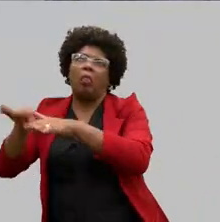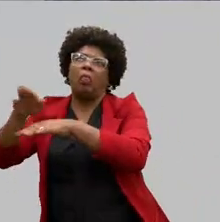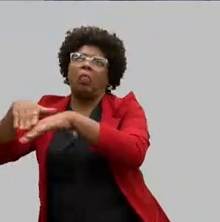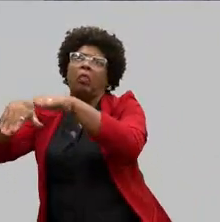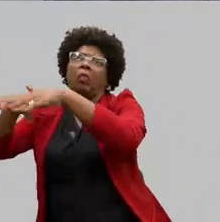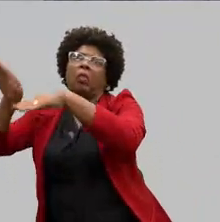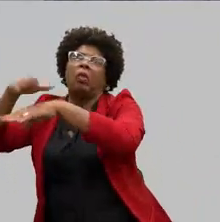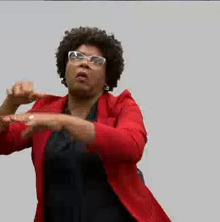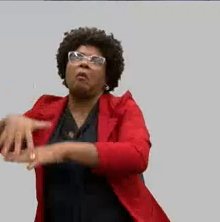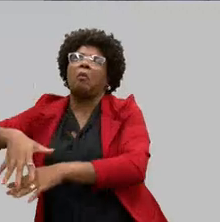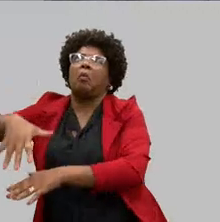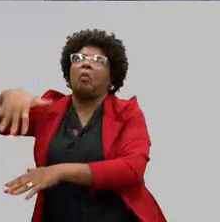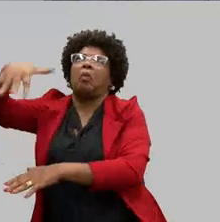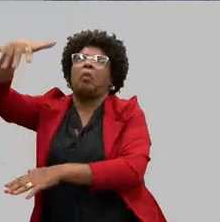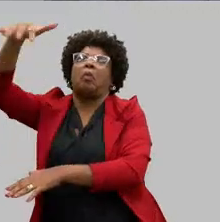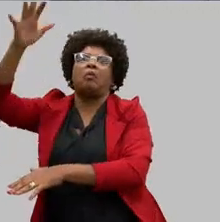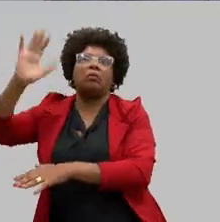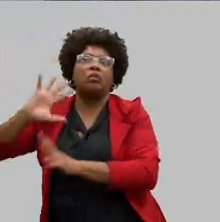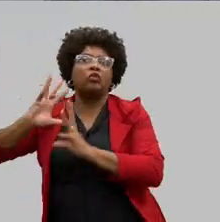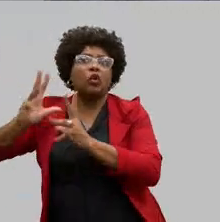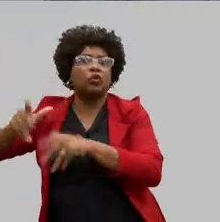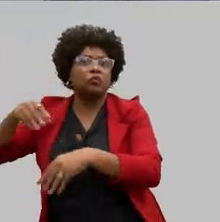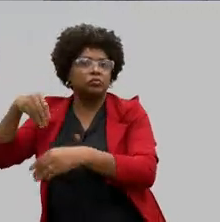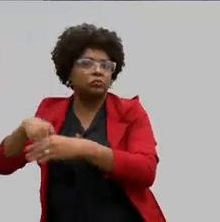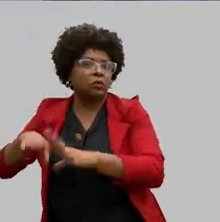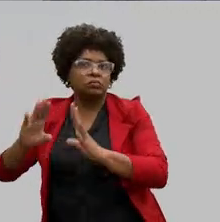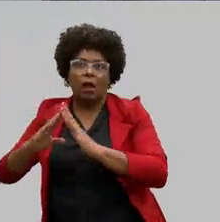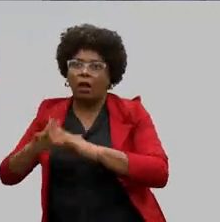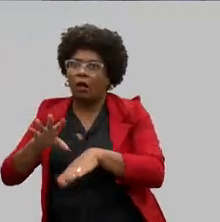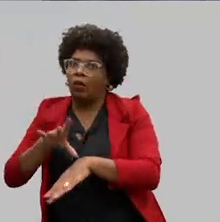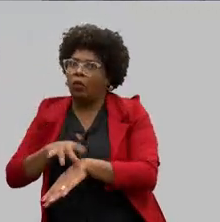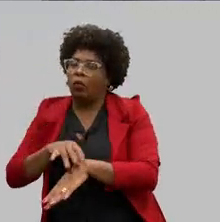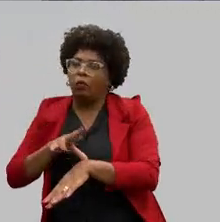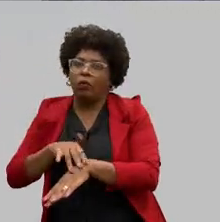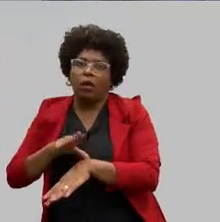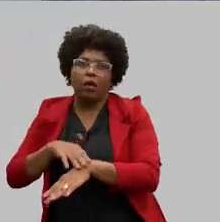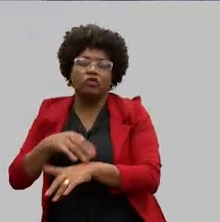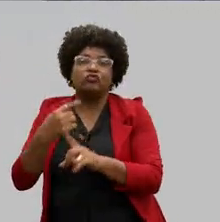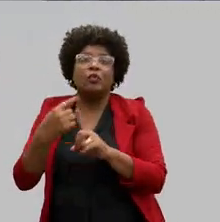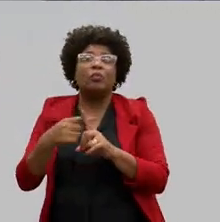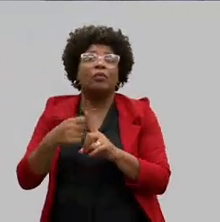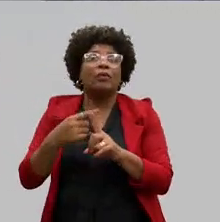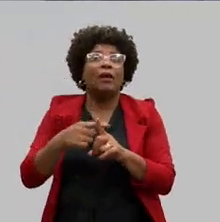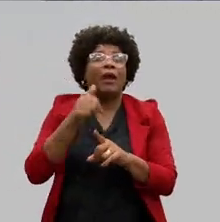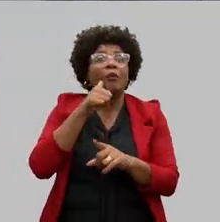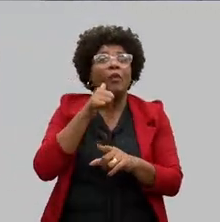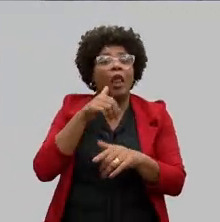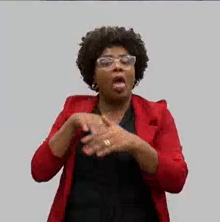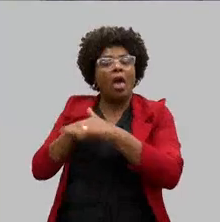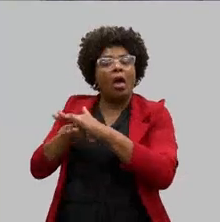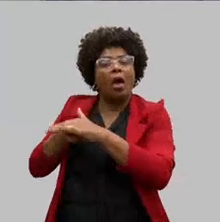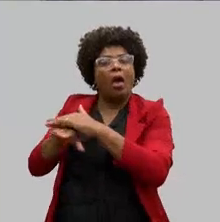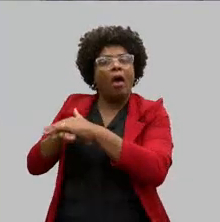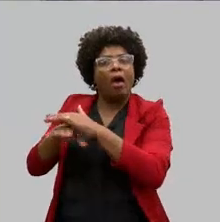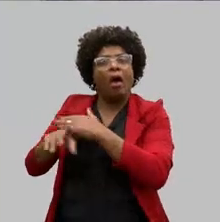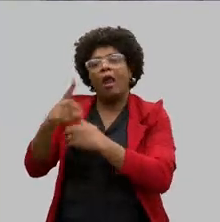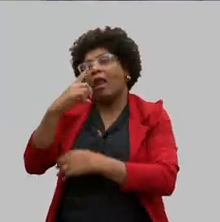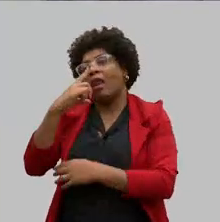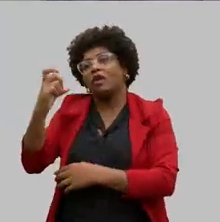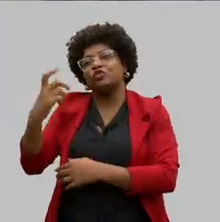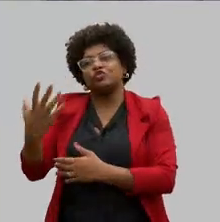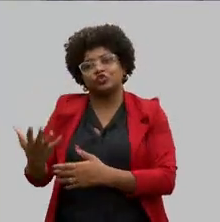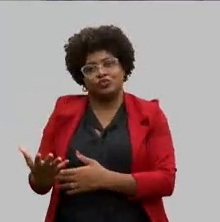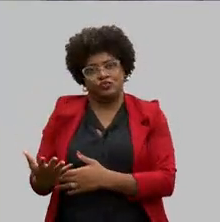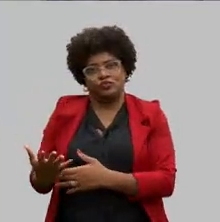chegou um momento lá que tava todo mundo adoecido dentro da casa essa minha amiga os irmãos dela com por causa de mosquito de dengue de tudo porque realmente